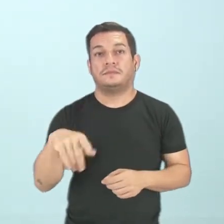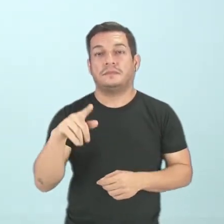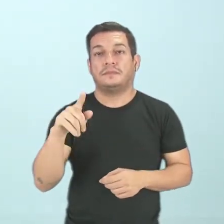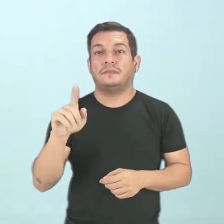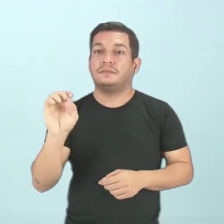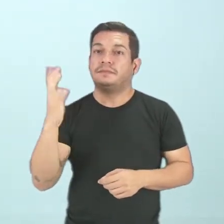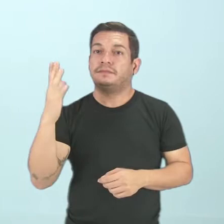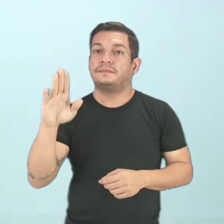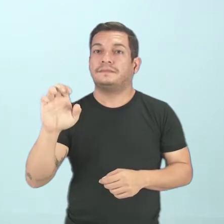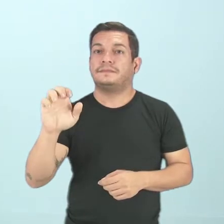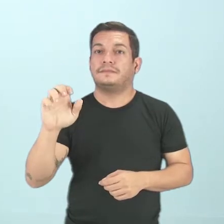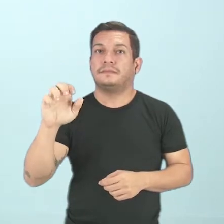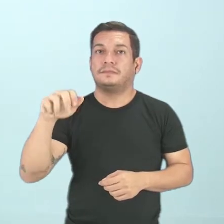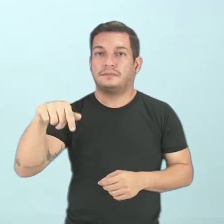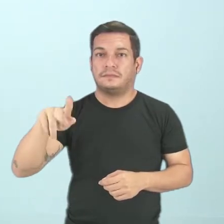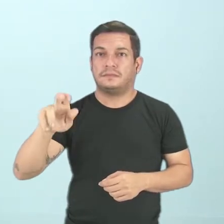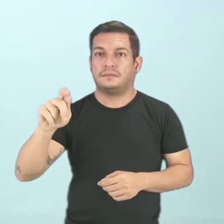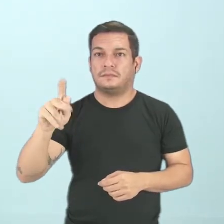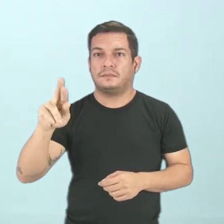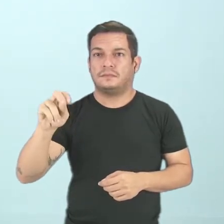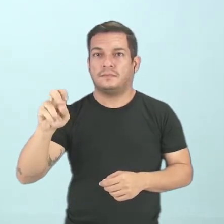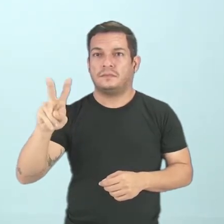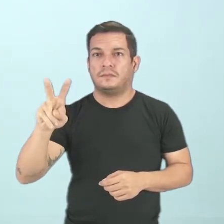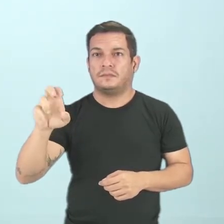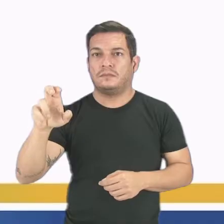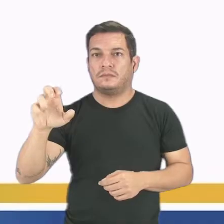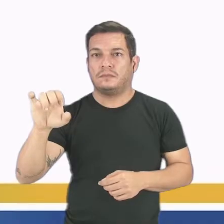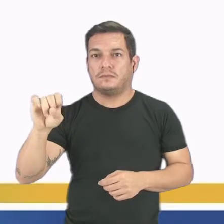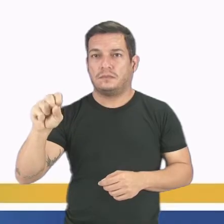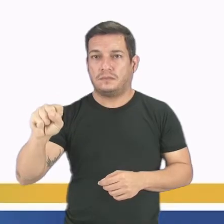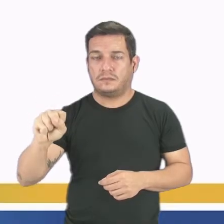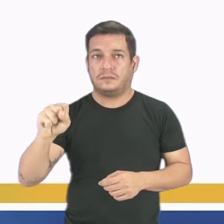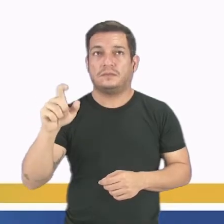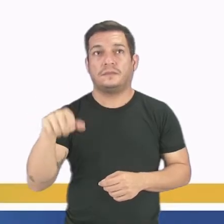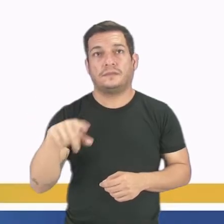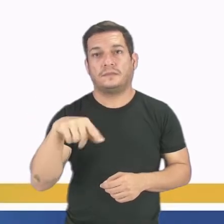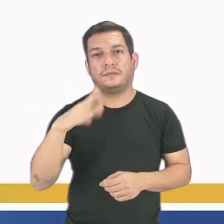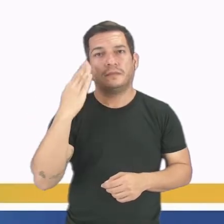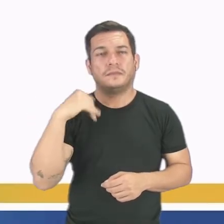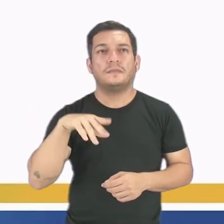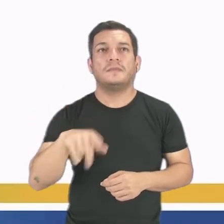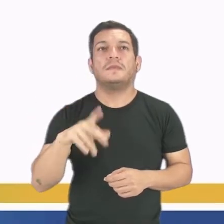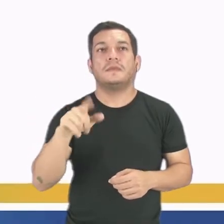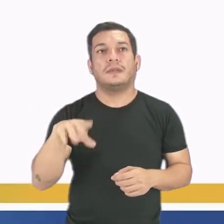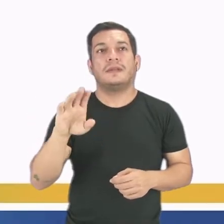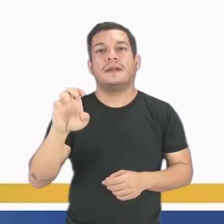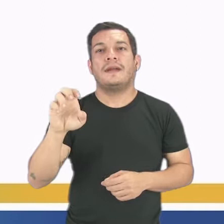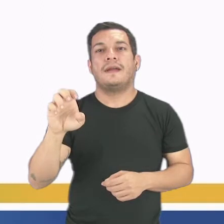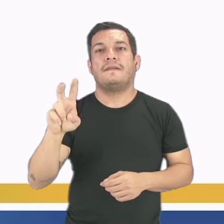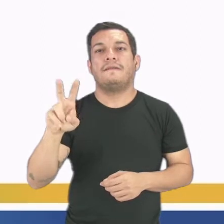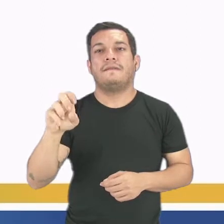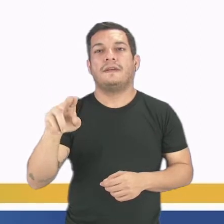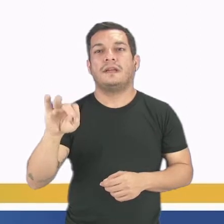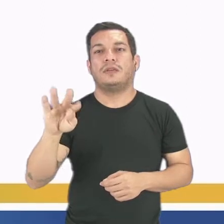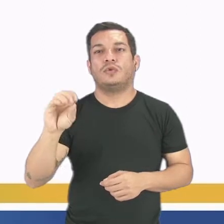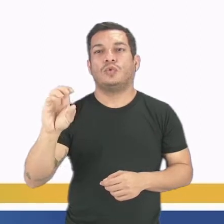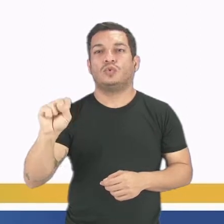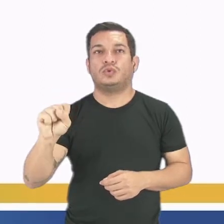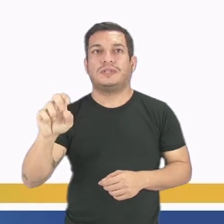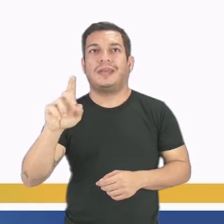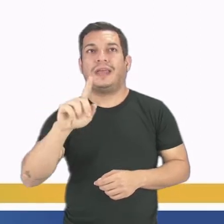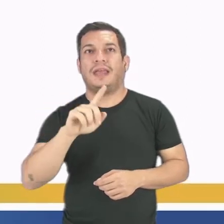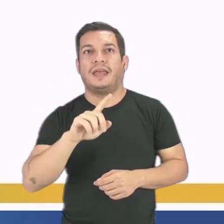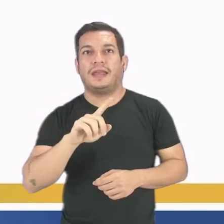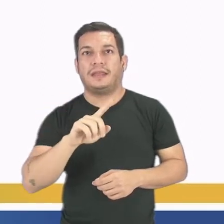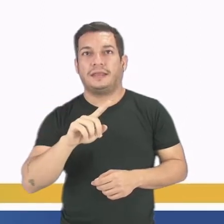equiprováveis. Você sabe o que são eventos equiprováveis? E, no caso, eventos não equiprováveis. Você já ouviu